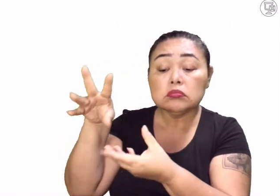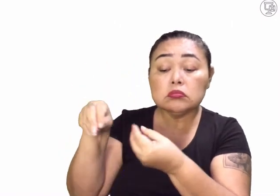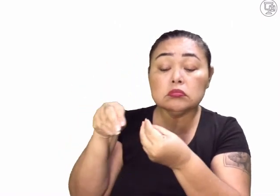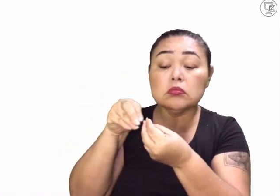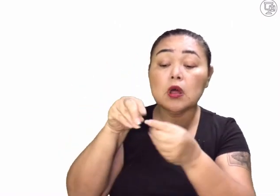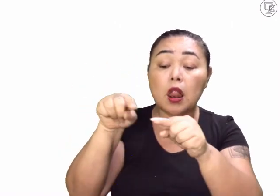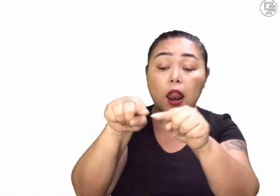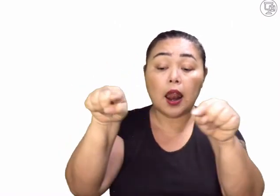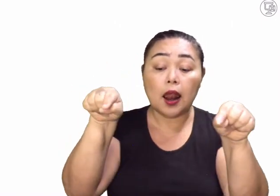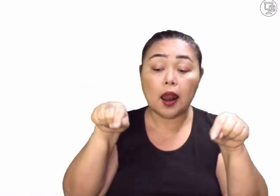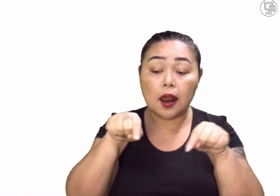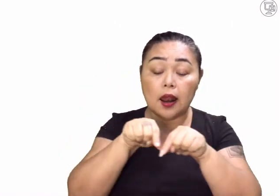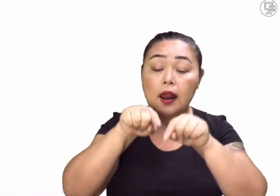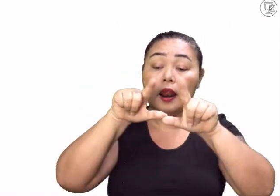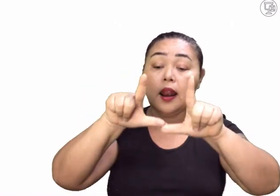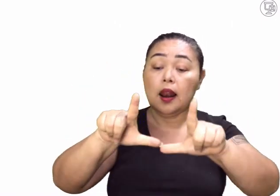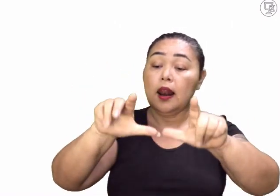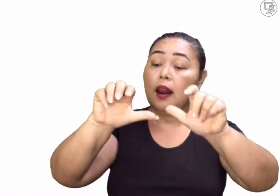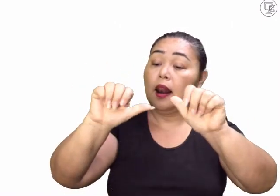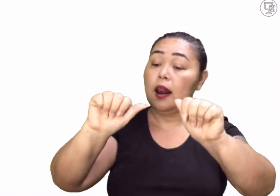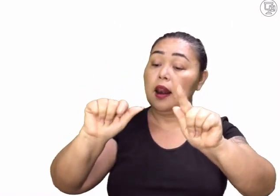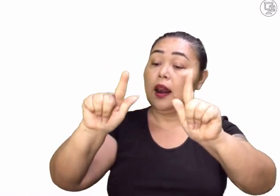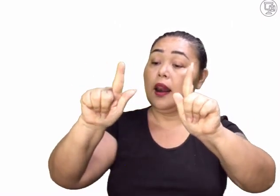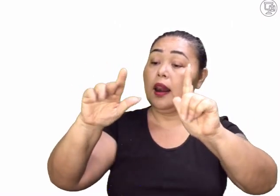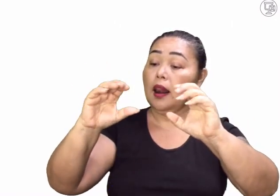os lagos, é só